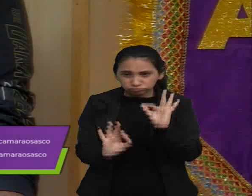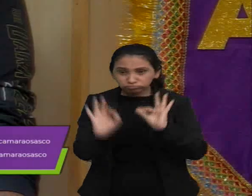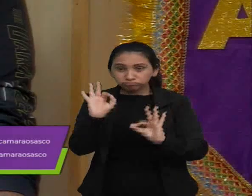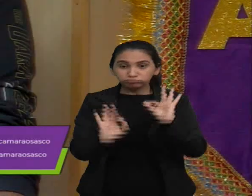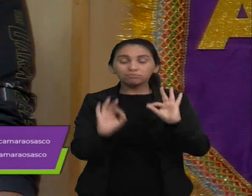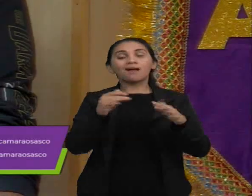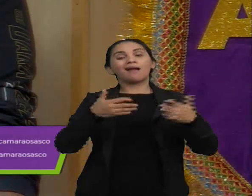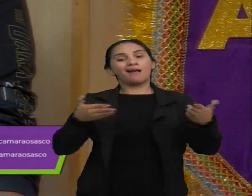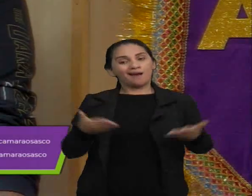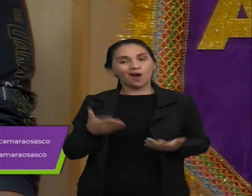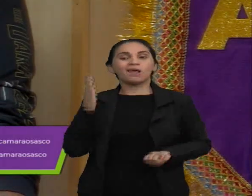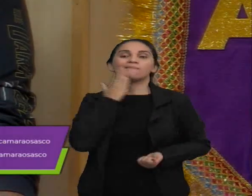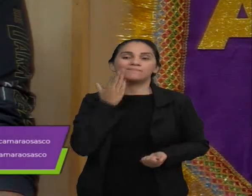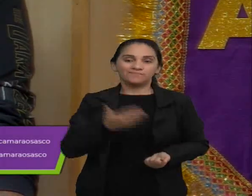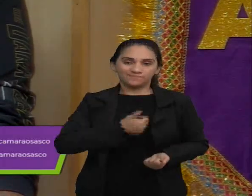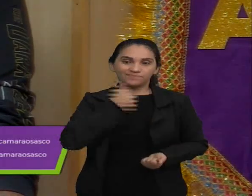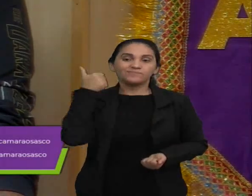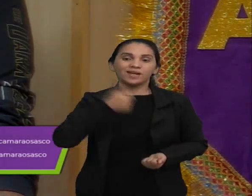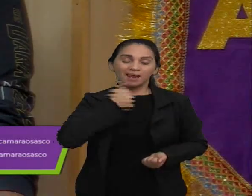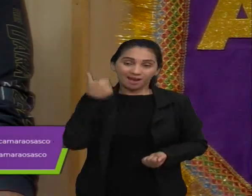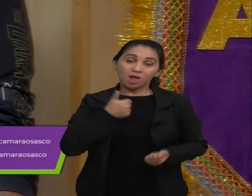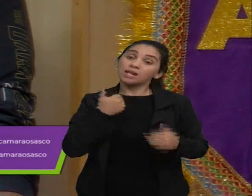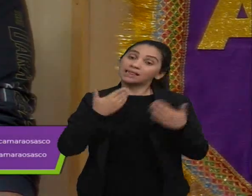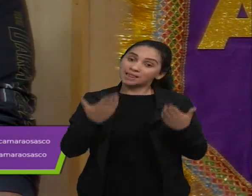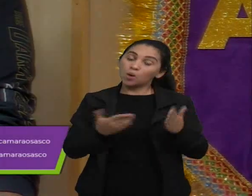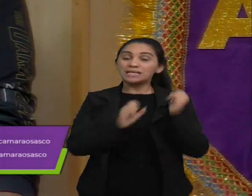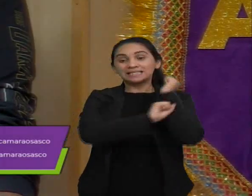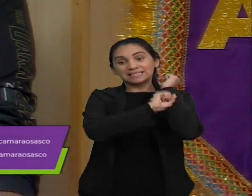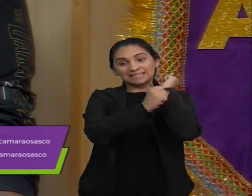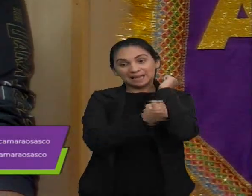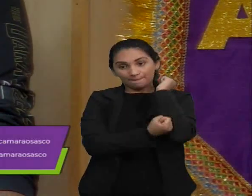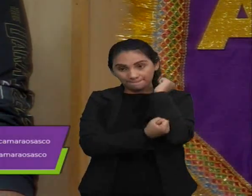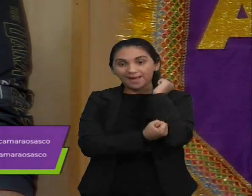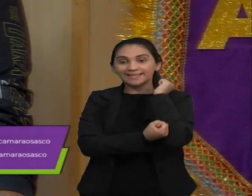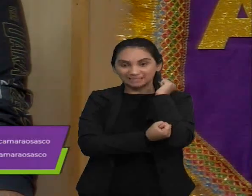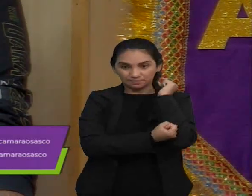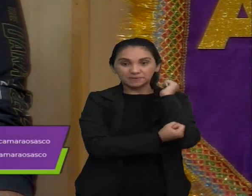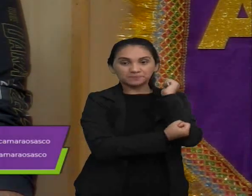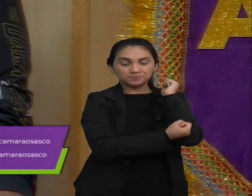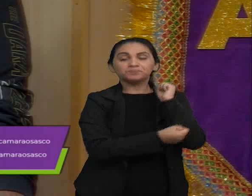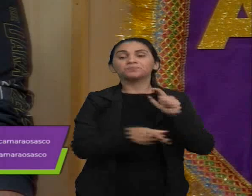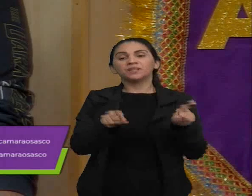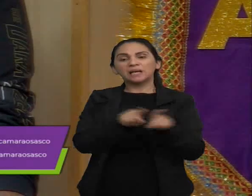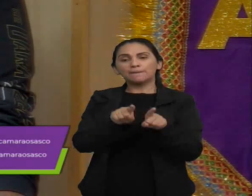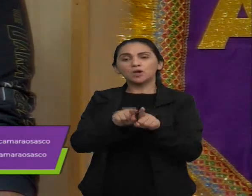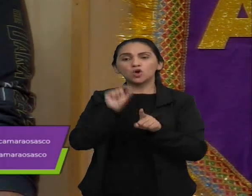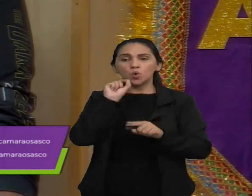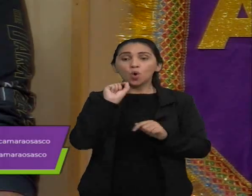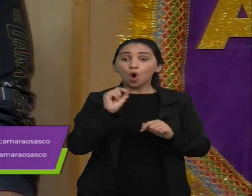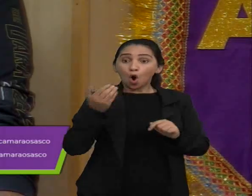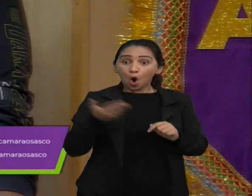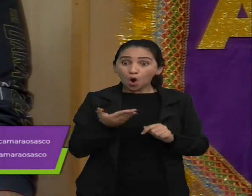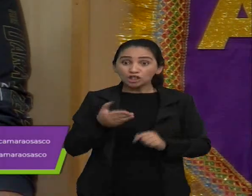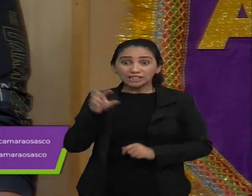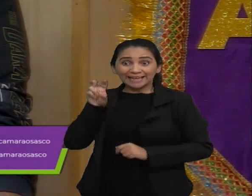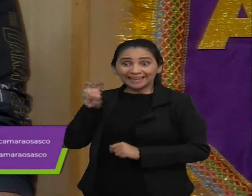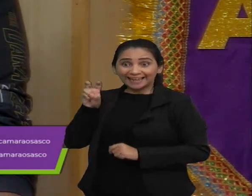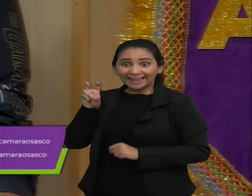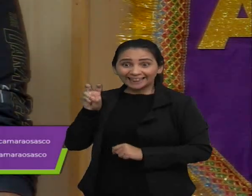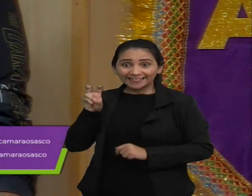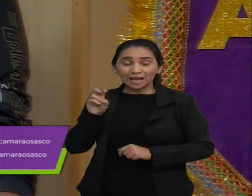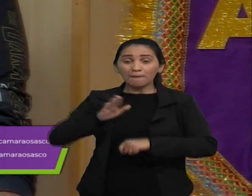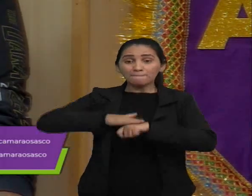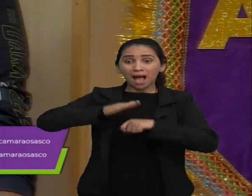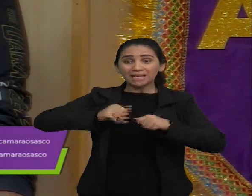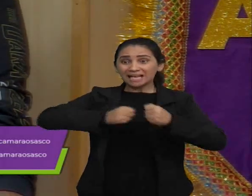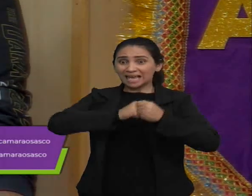tornou essa grande potência que é. E a Sabésp, além dela ser hoje a quinta maior empresa de saneamento do